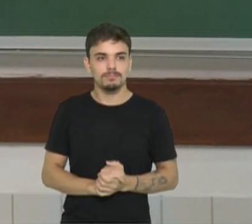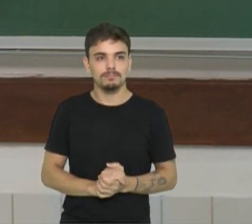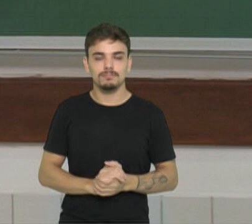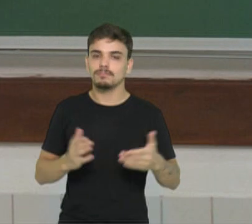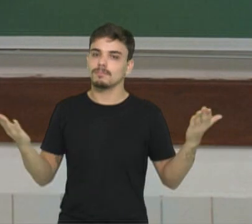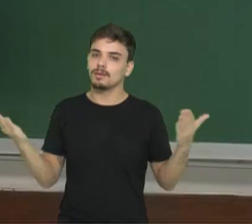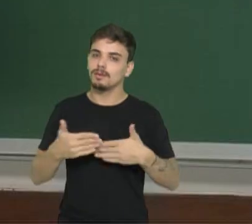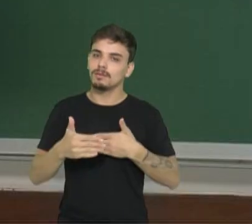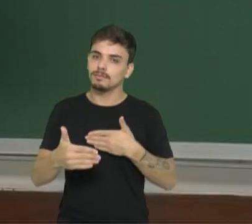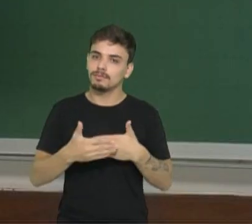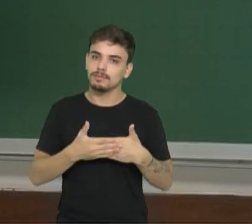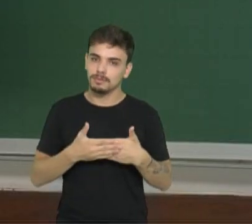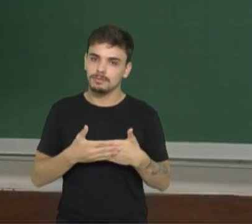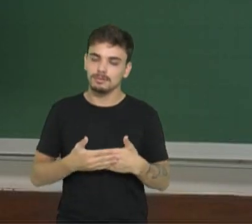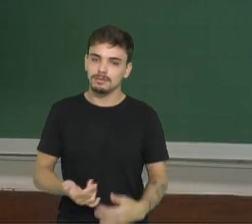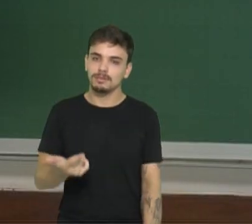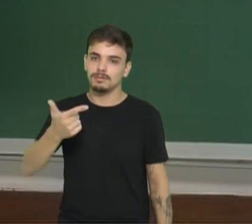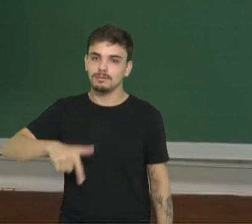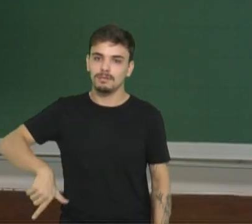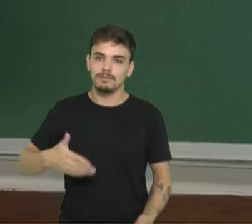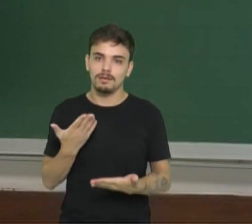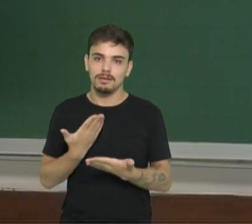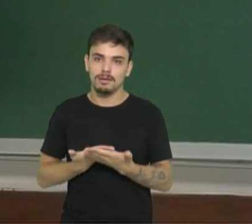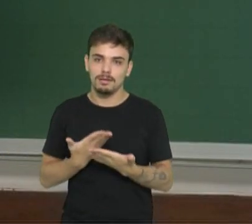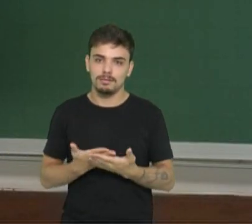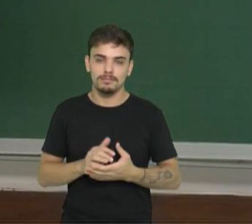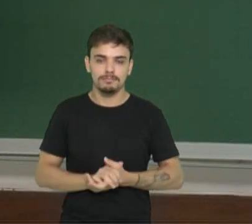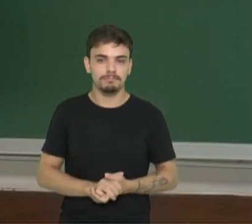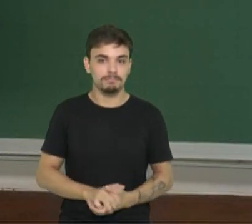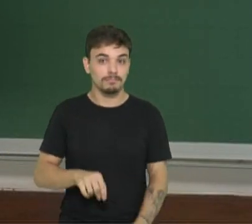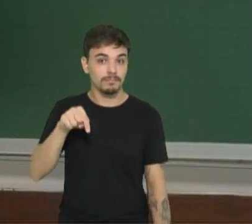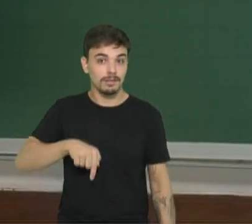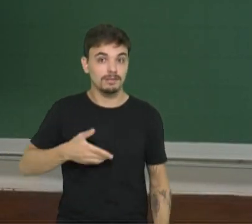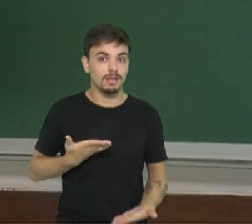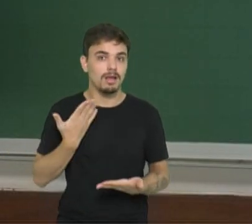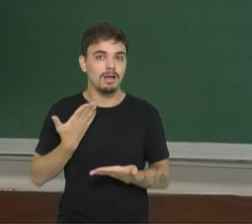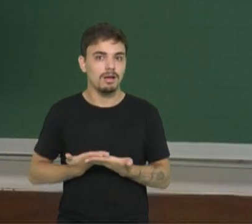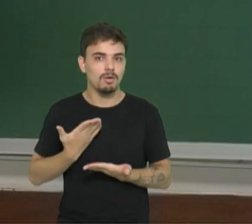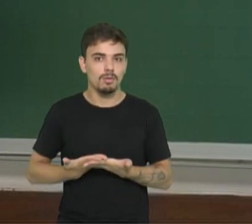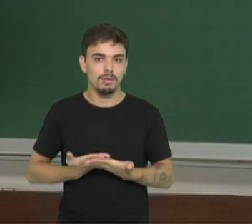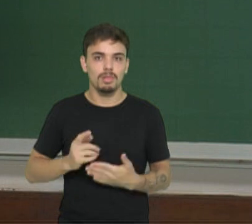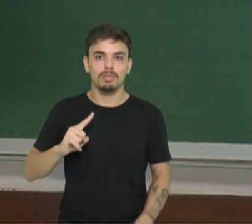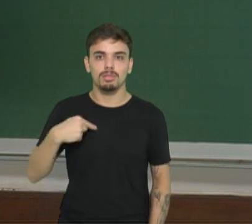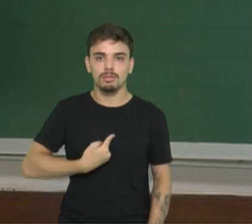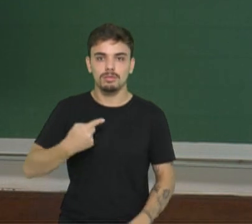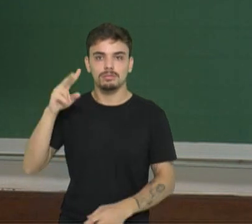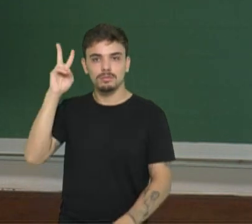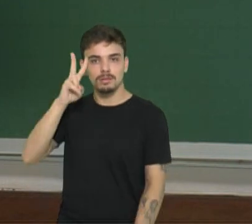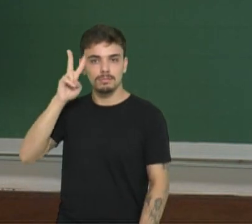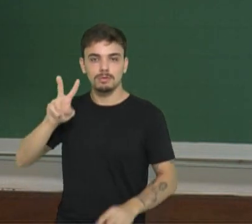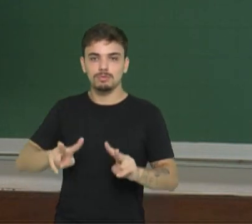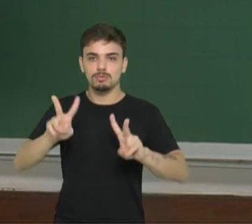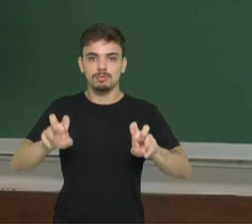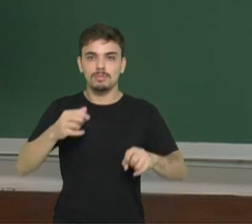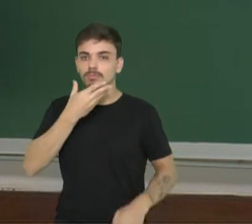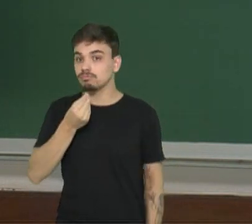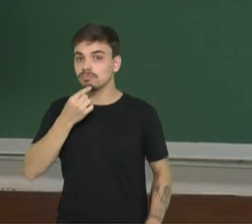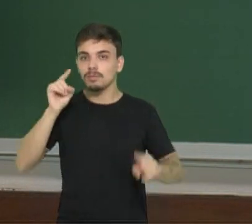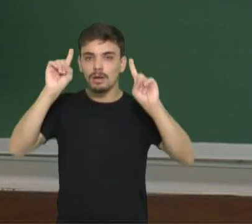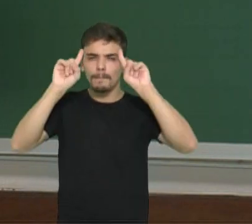E vamos aí fechando mais uma aula. Olha só, nesta aula então, né, a gente relembrou que o Isaac Newton,